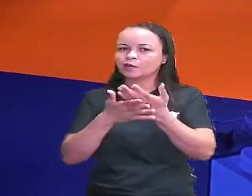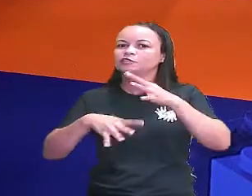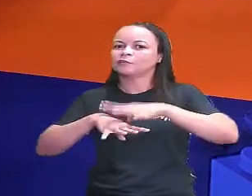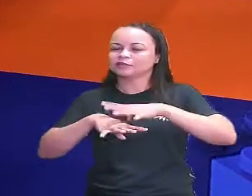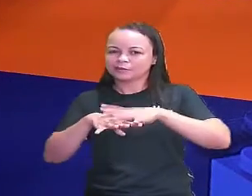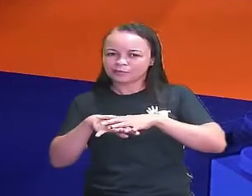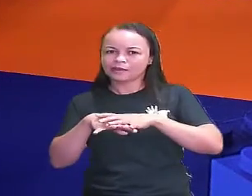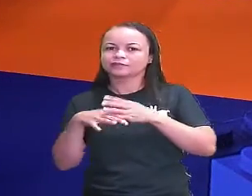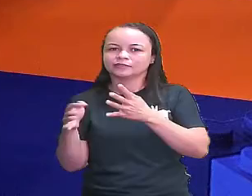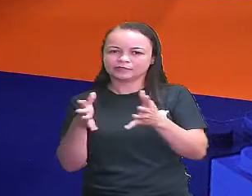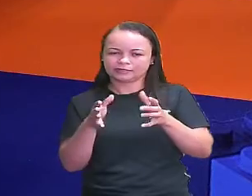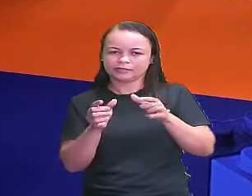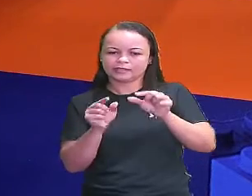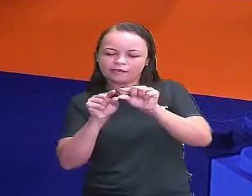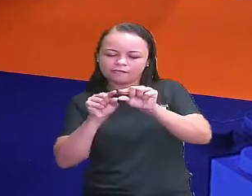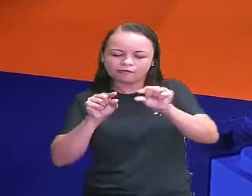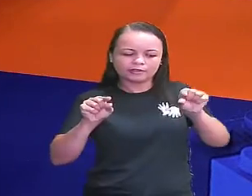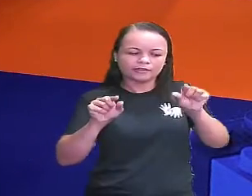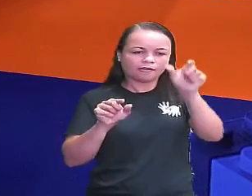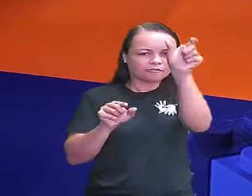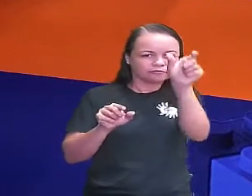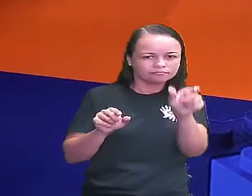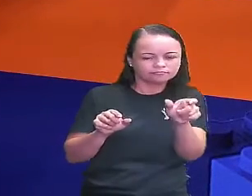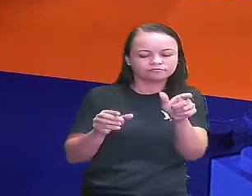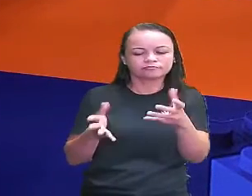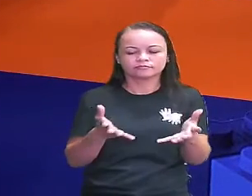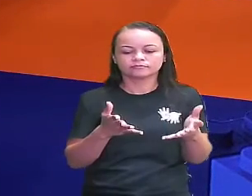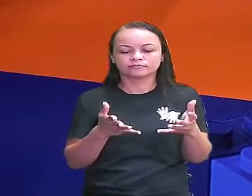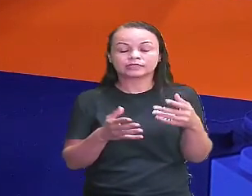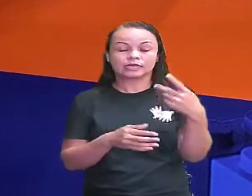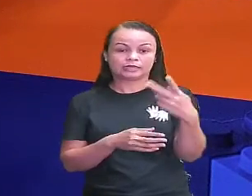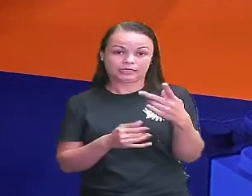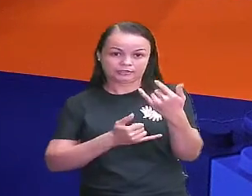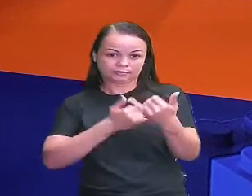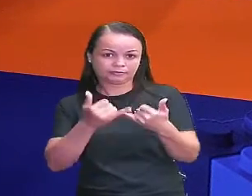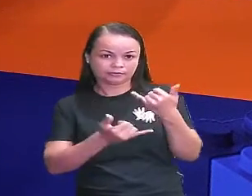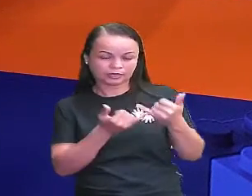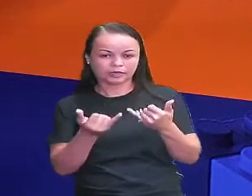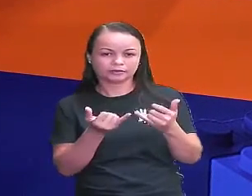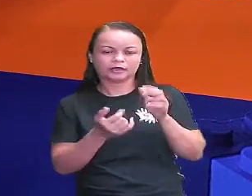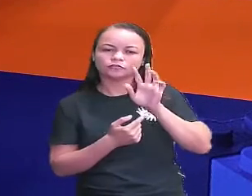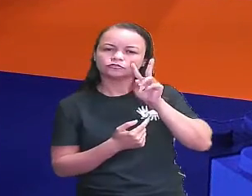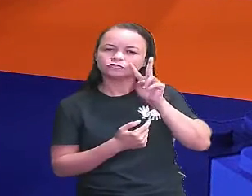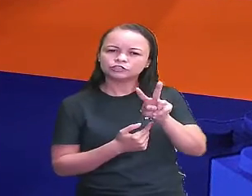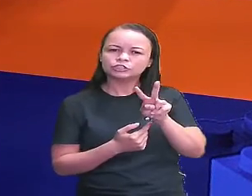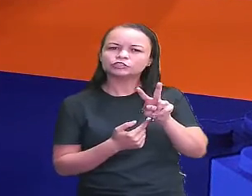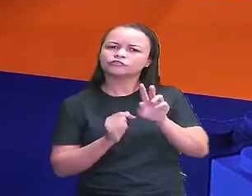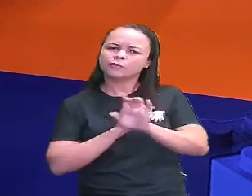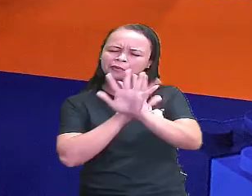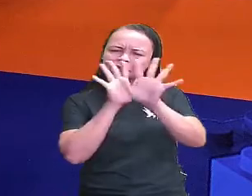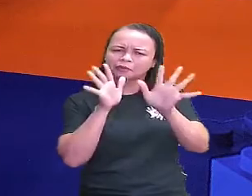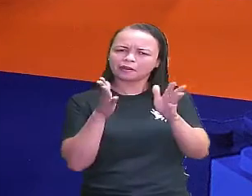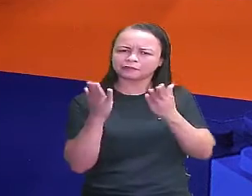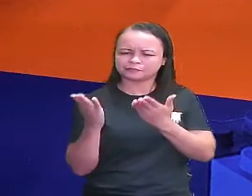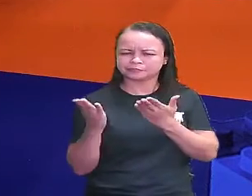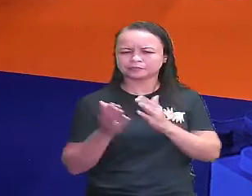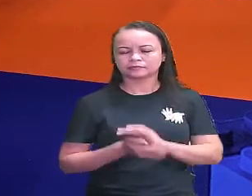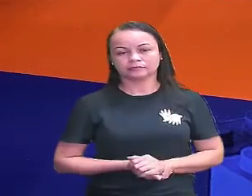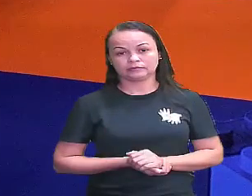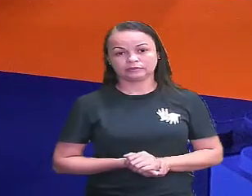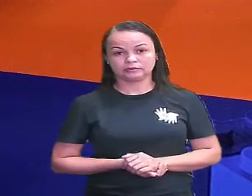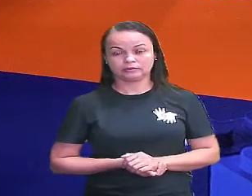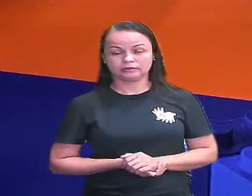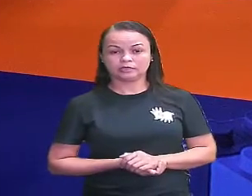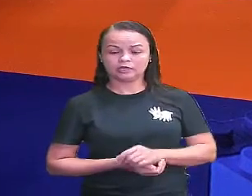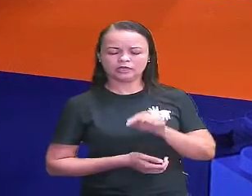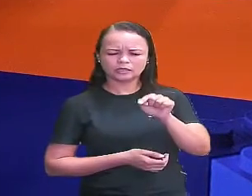linha e coluna, tá certo? Aqui no joguinho de batalha naval, a gente vê muito claro isso. E isso vai me